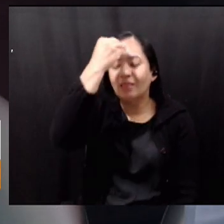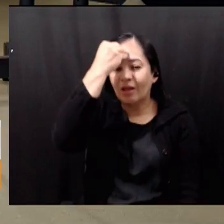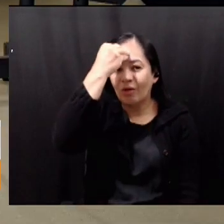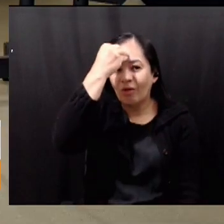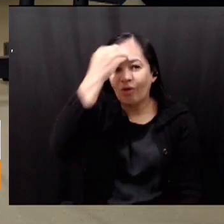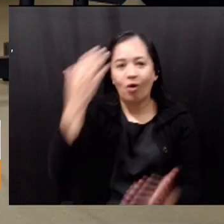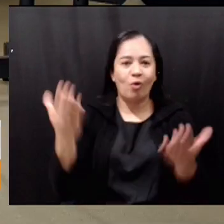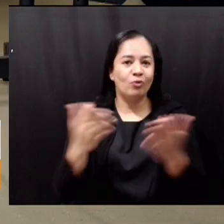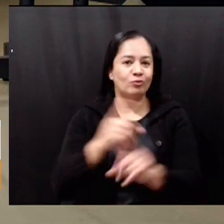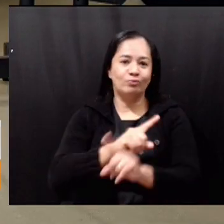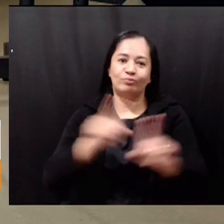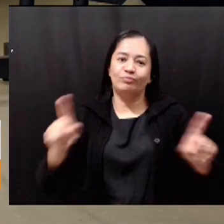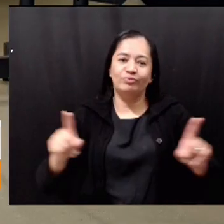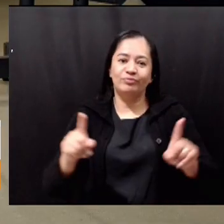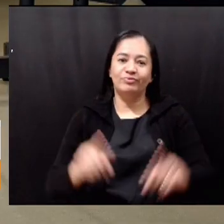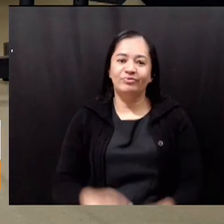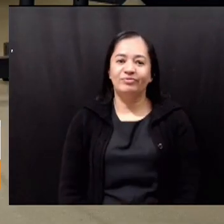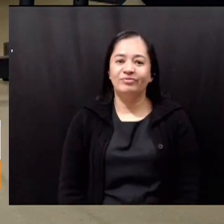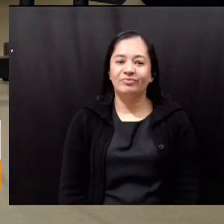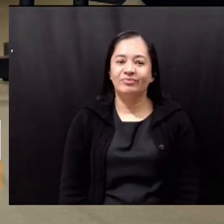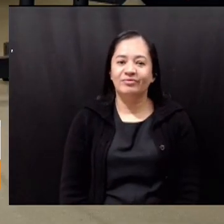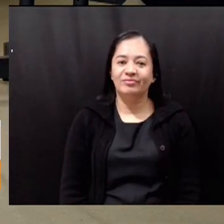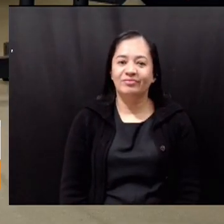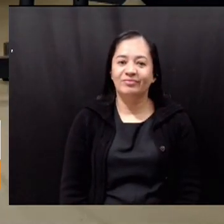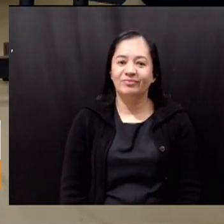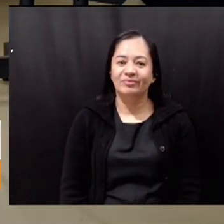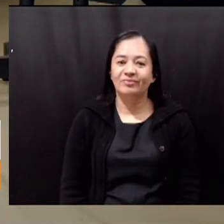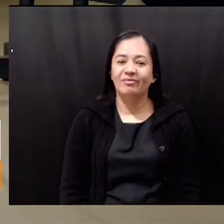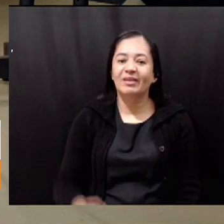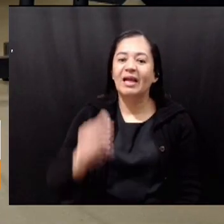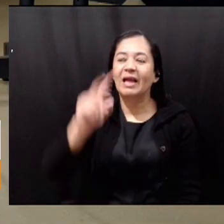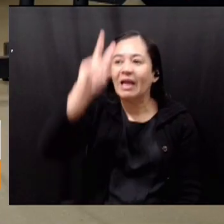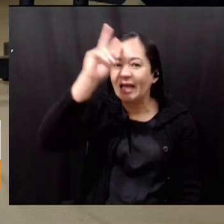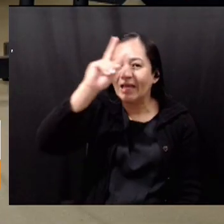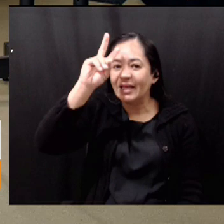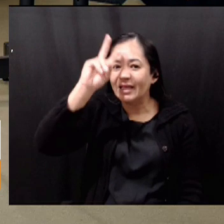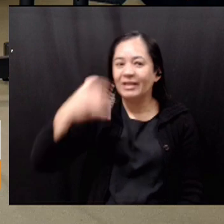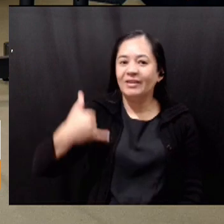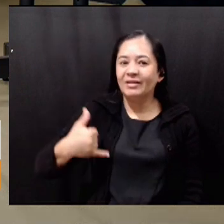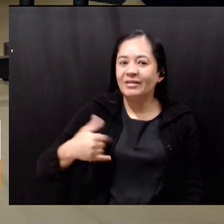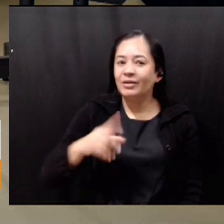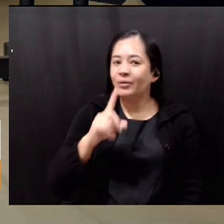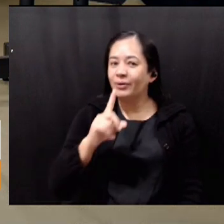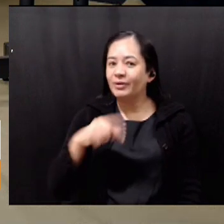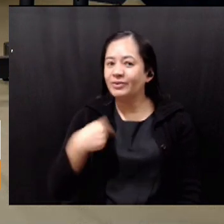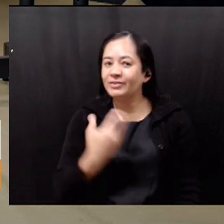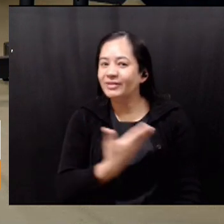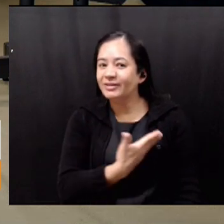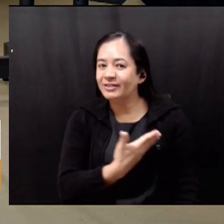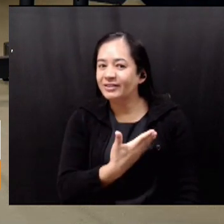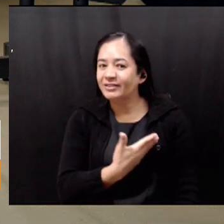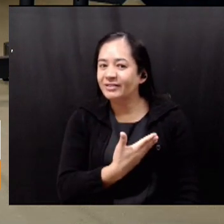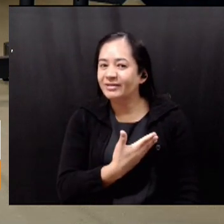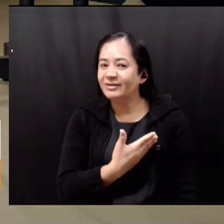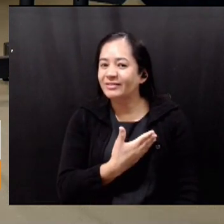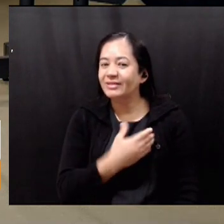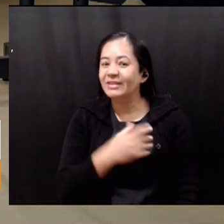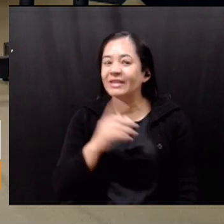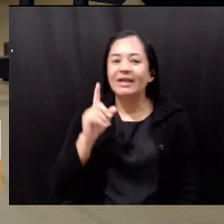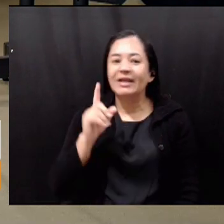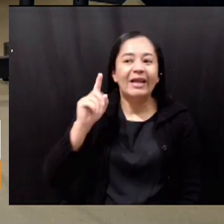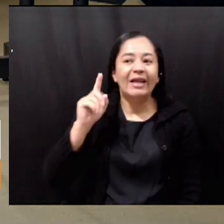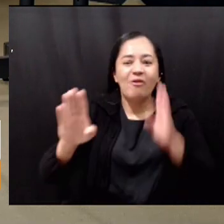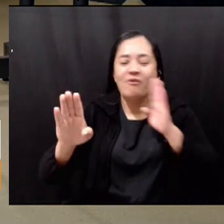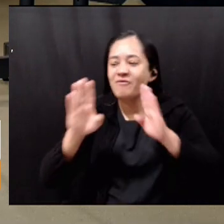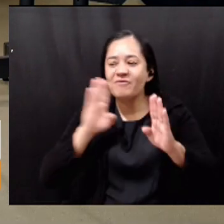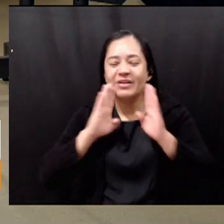né? Adivinha quem lembra dos aniversários dos nossos amigos? O Facebook. Exatamente, o Facebook,